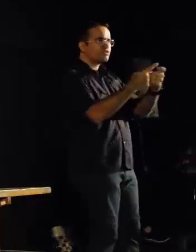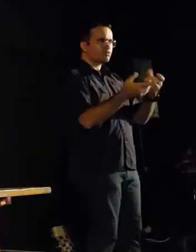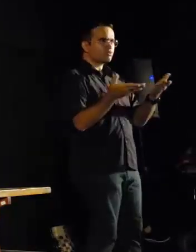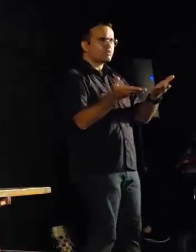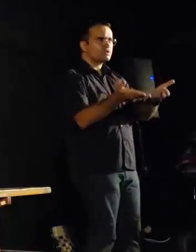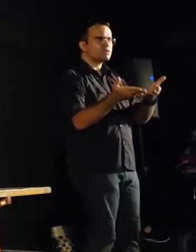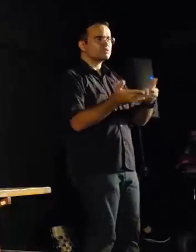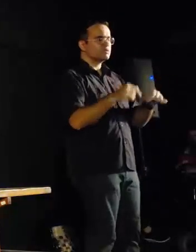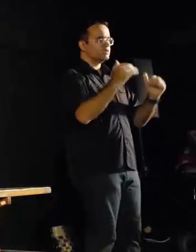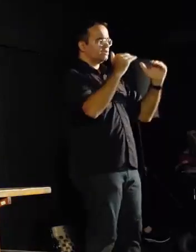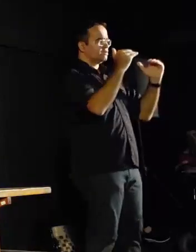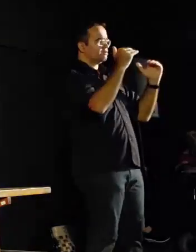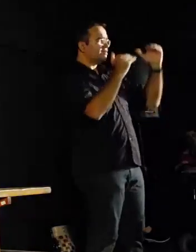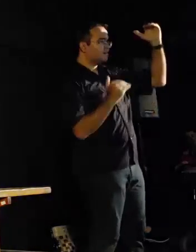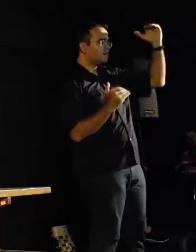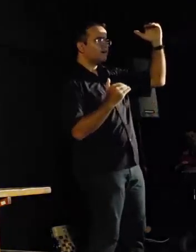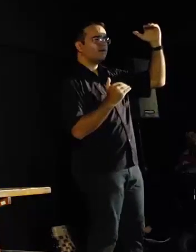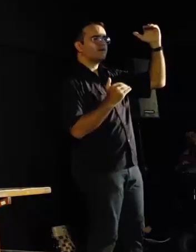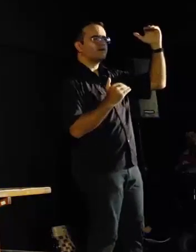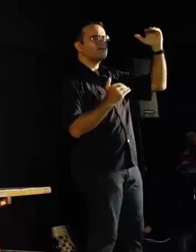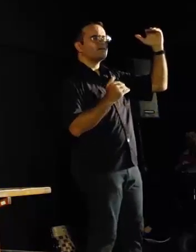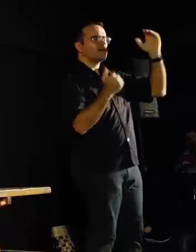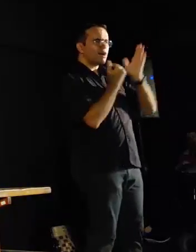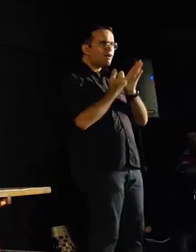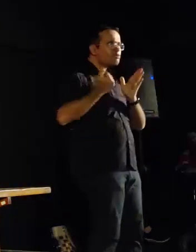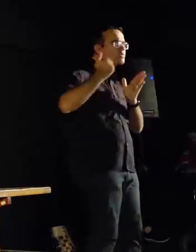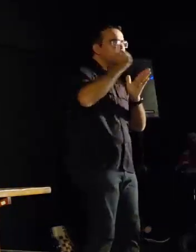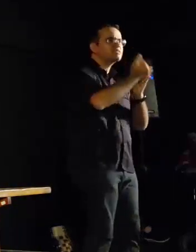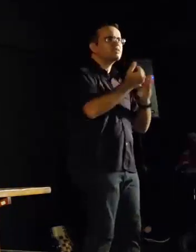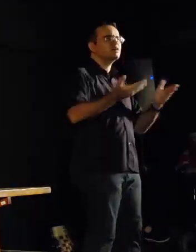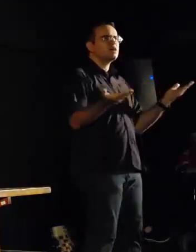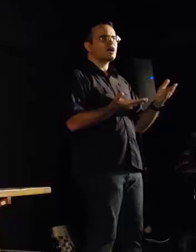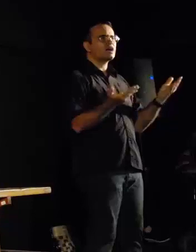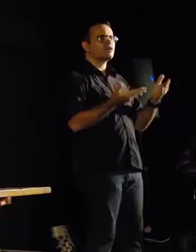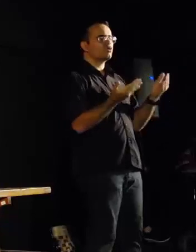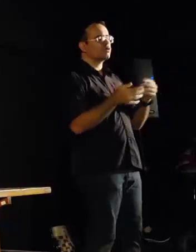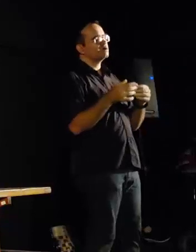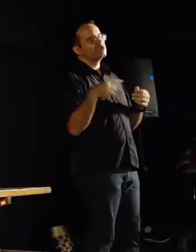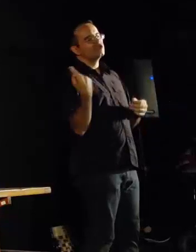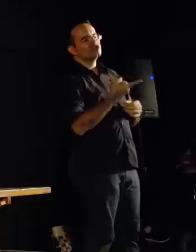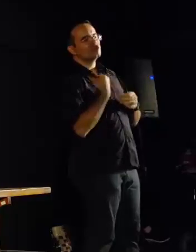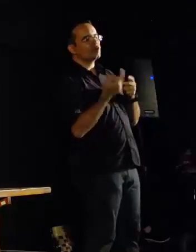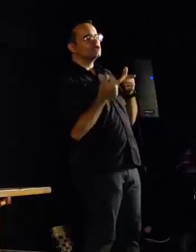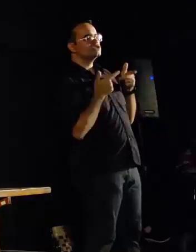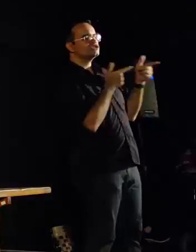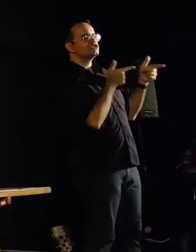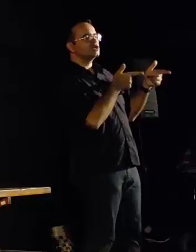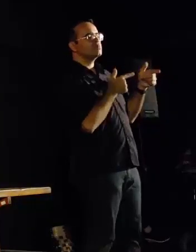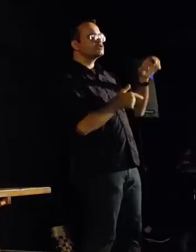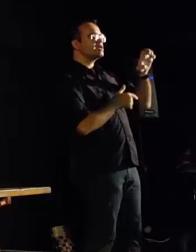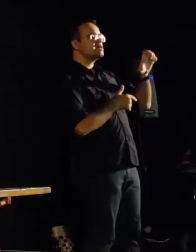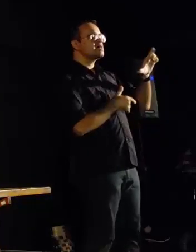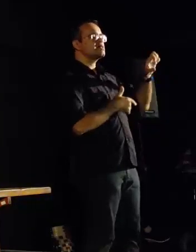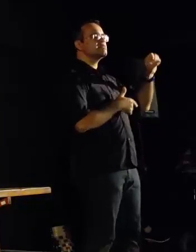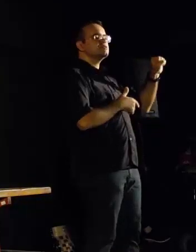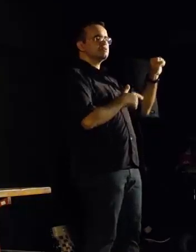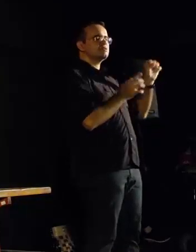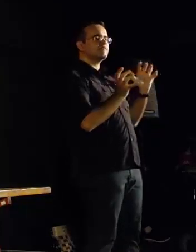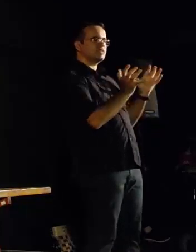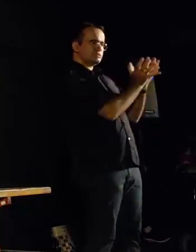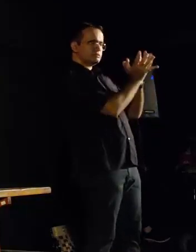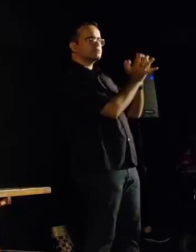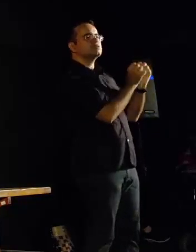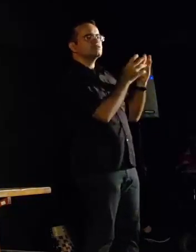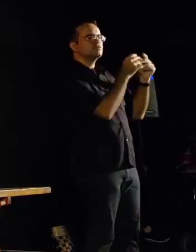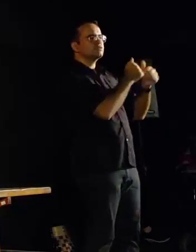aqueles que nós, muito confortavelmente, temos chamado de eles aos quais nenhum esforço dialógico é